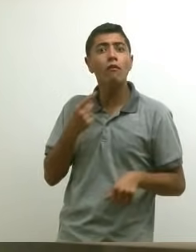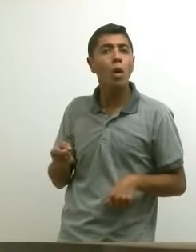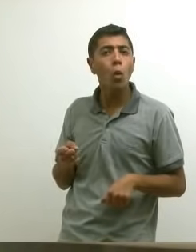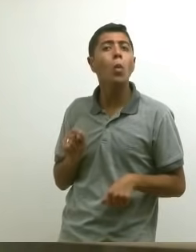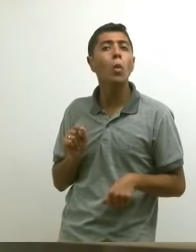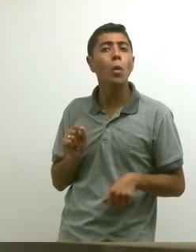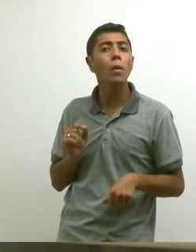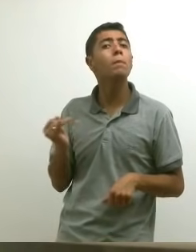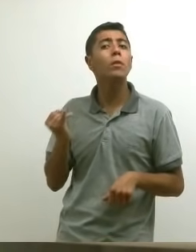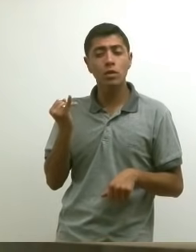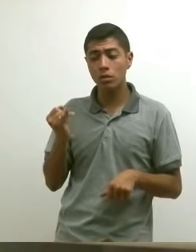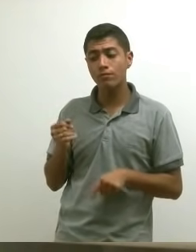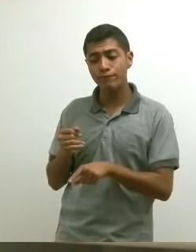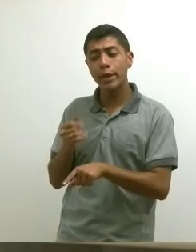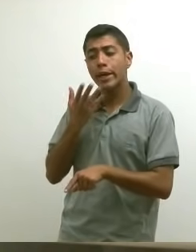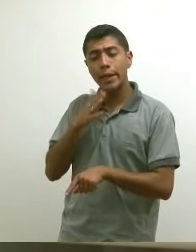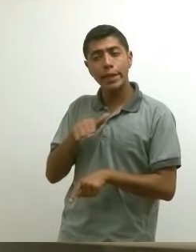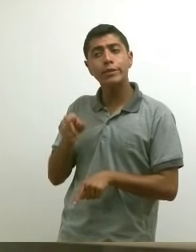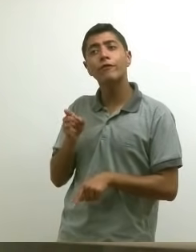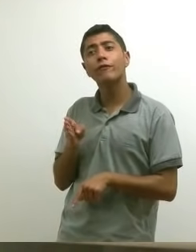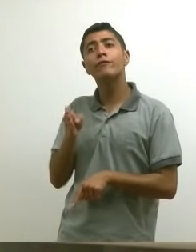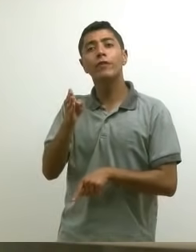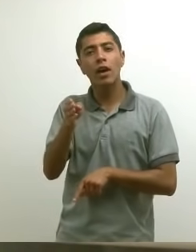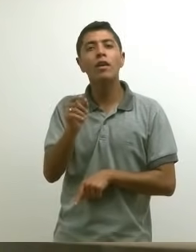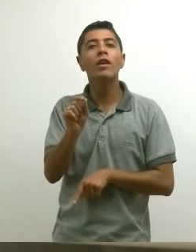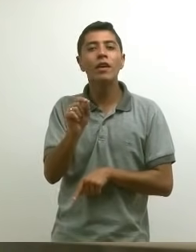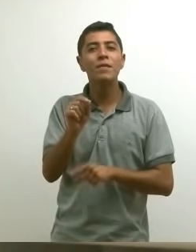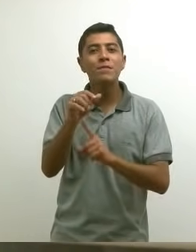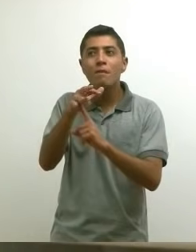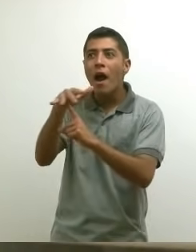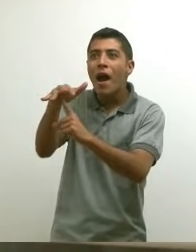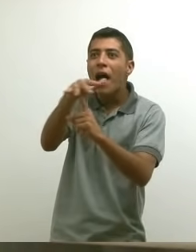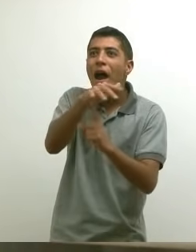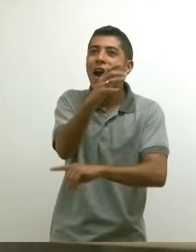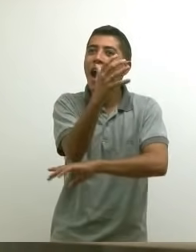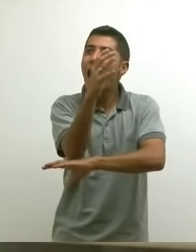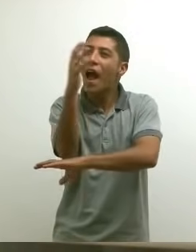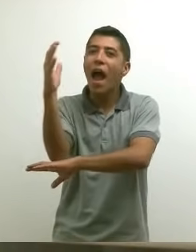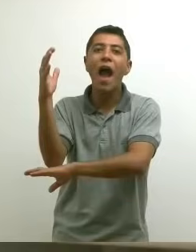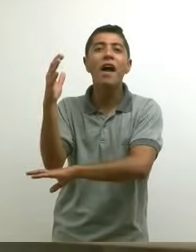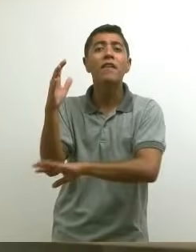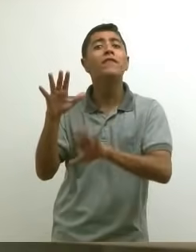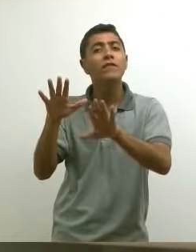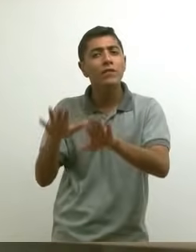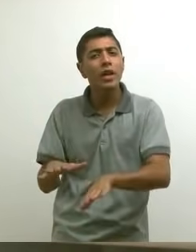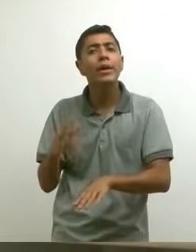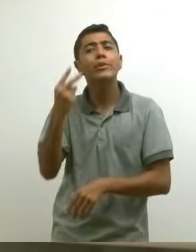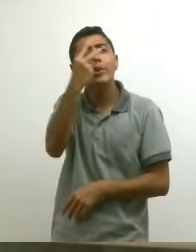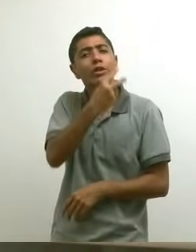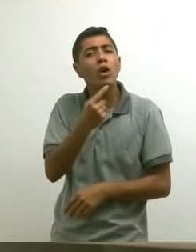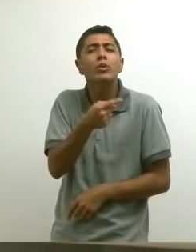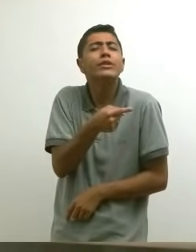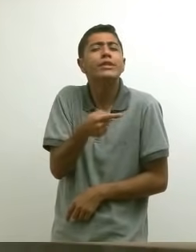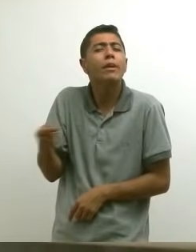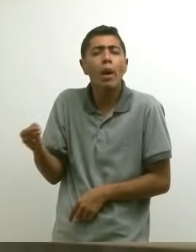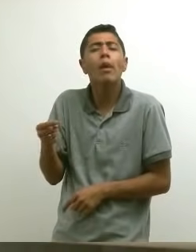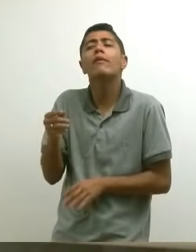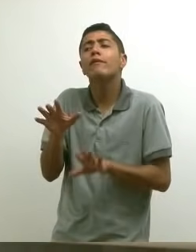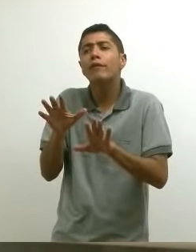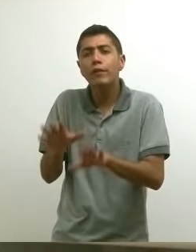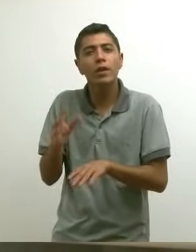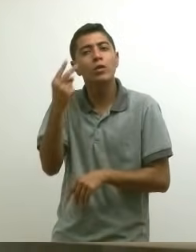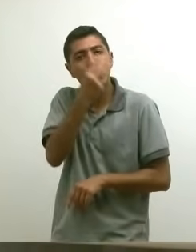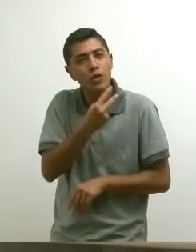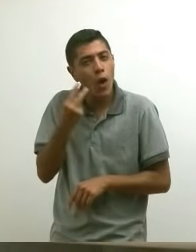conseguiram retirar ritalina então está vivendo um momento muito histórico muito novo uma revisão do olhar sobre saúde infantil